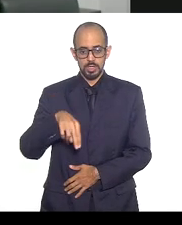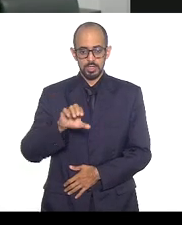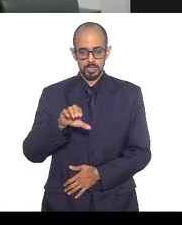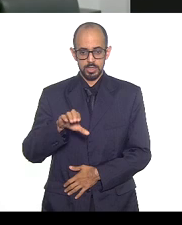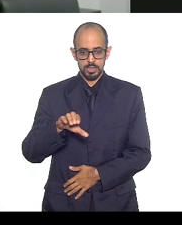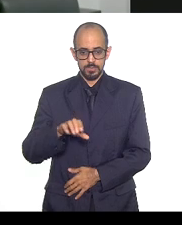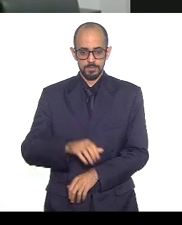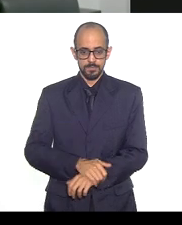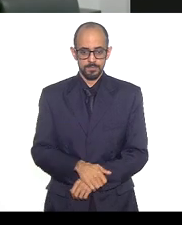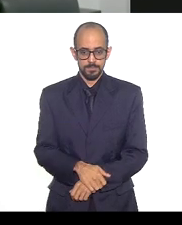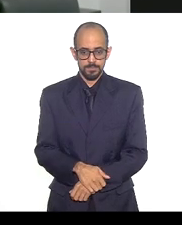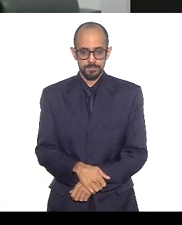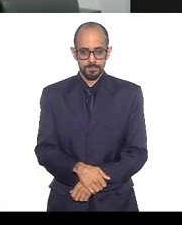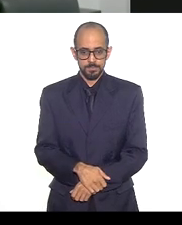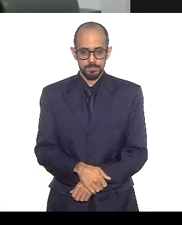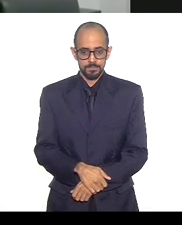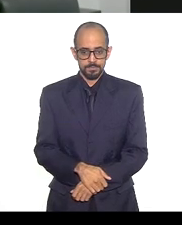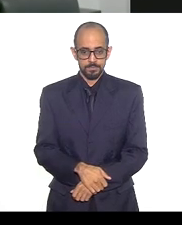Deputada Rosane Félix.